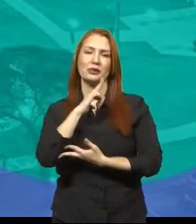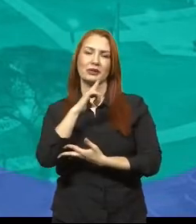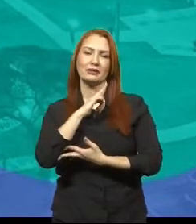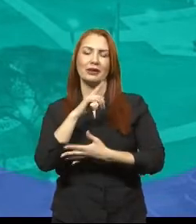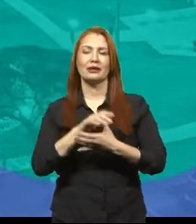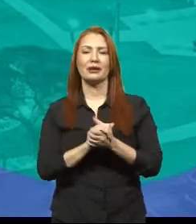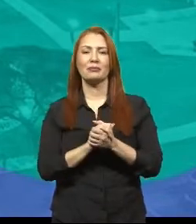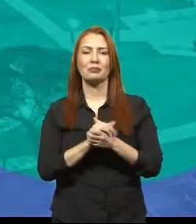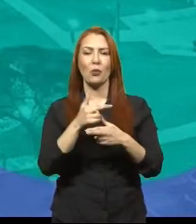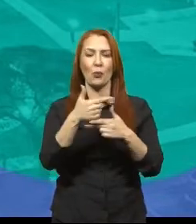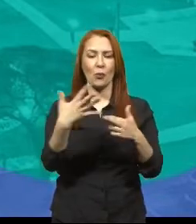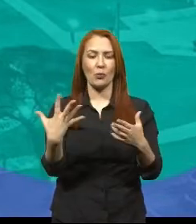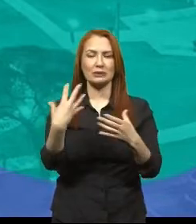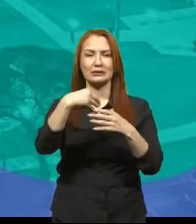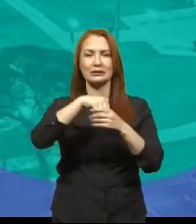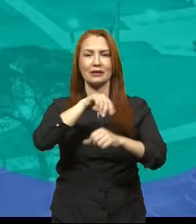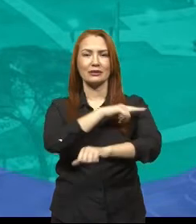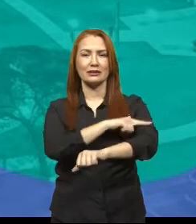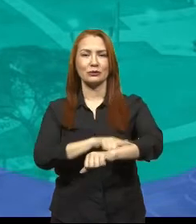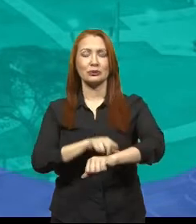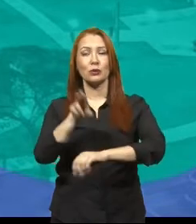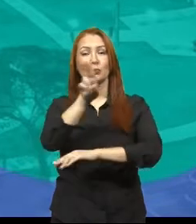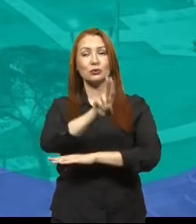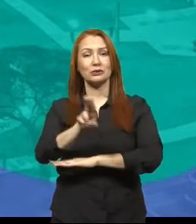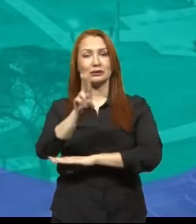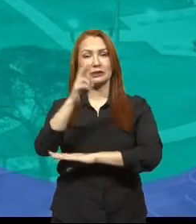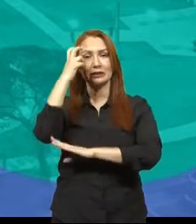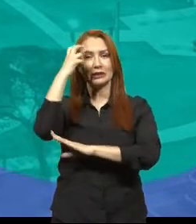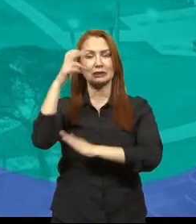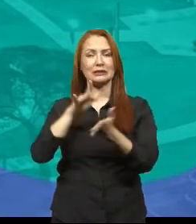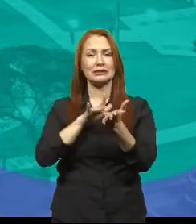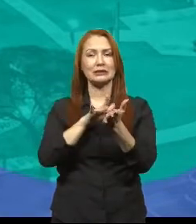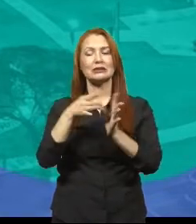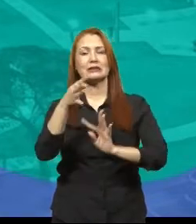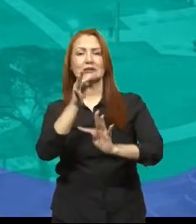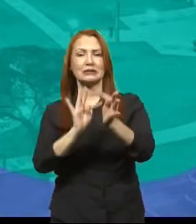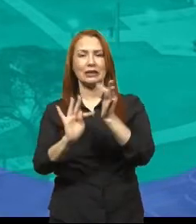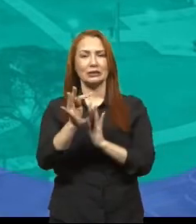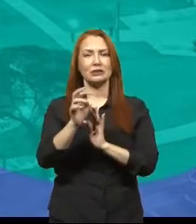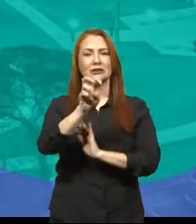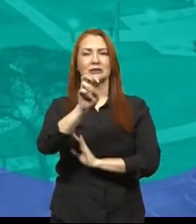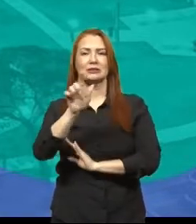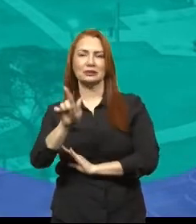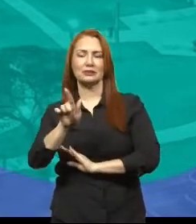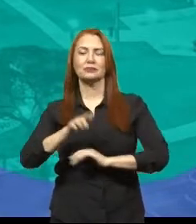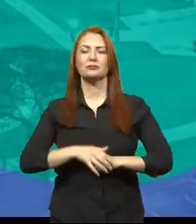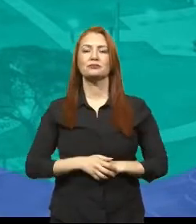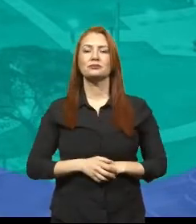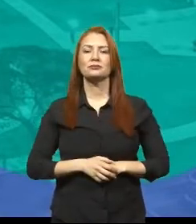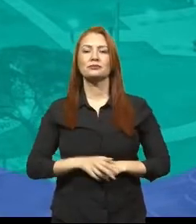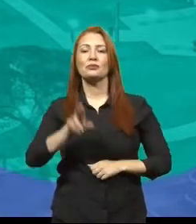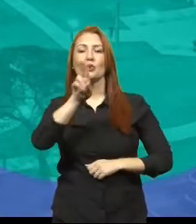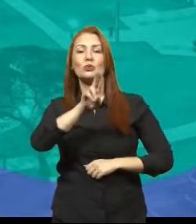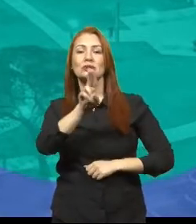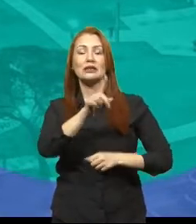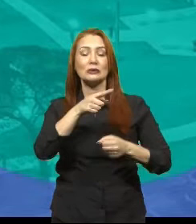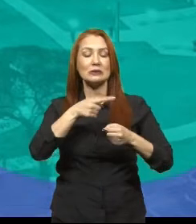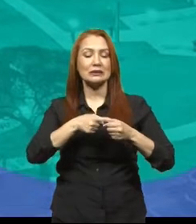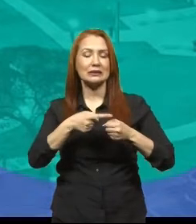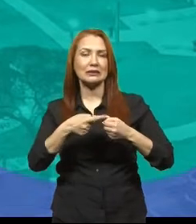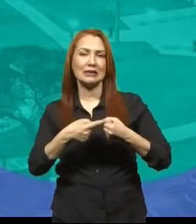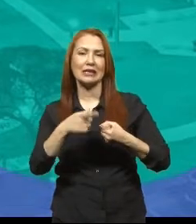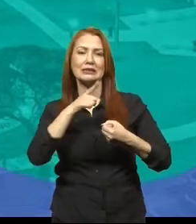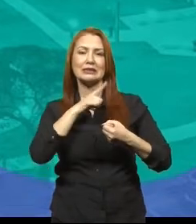educação usando inteligência artificial, usando a tecnologia 5G, usando cidades com